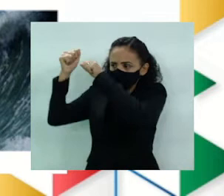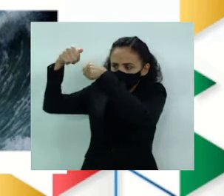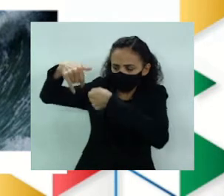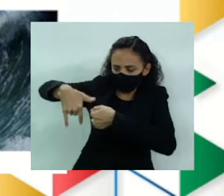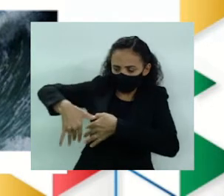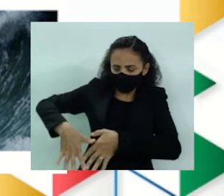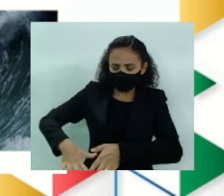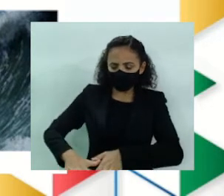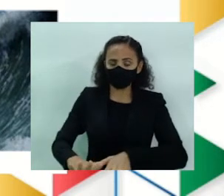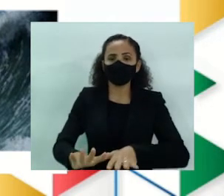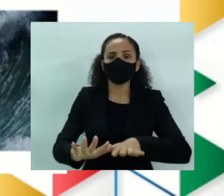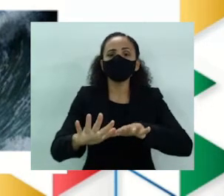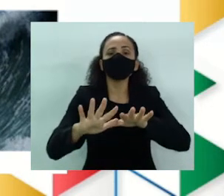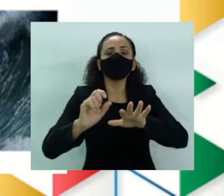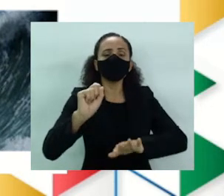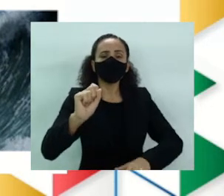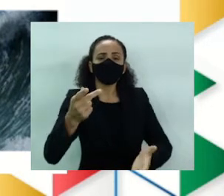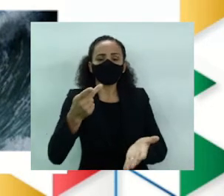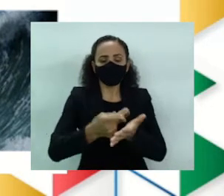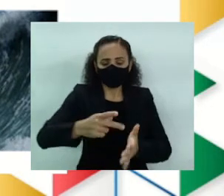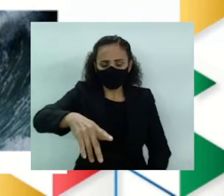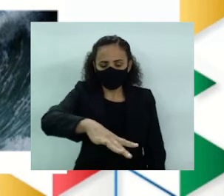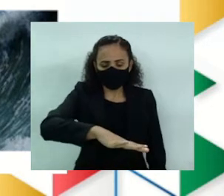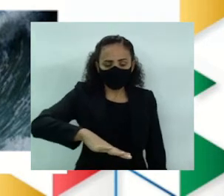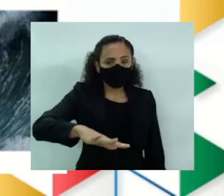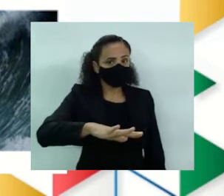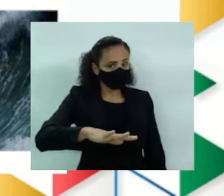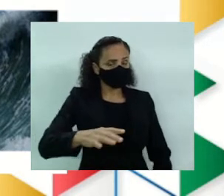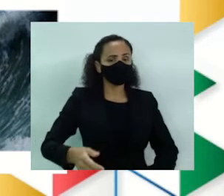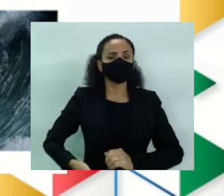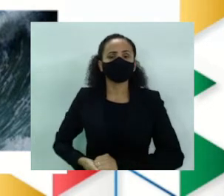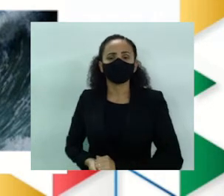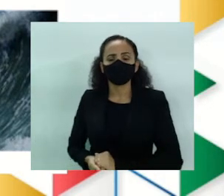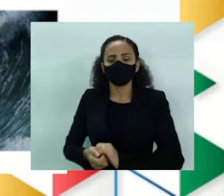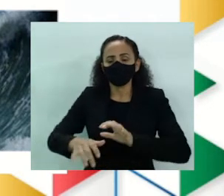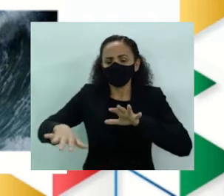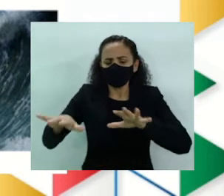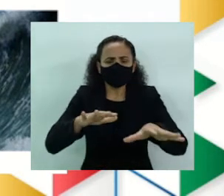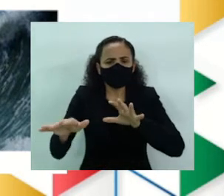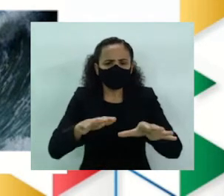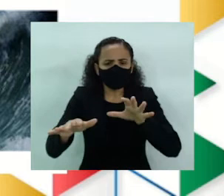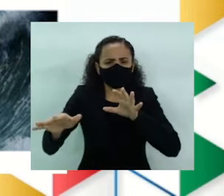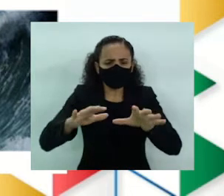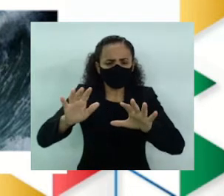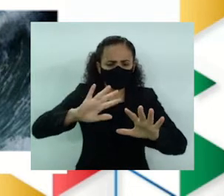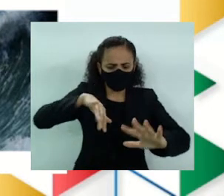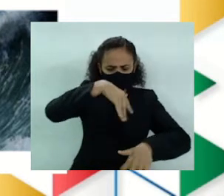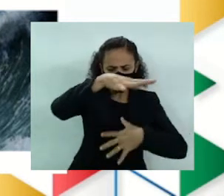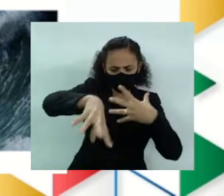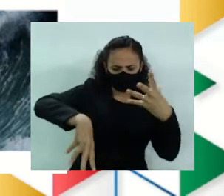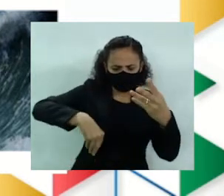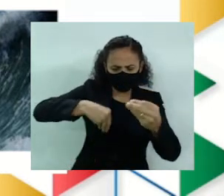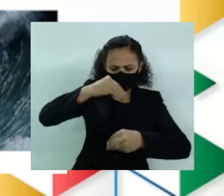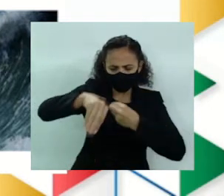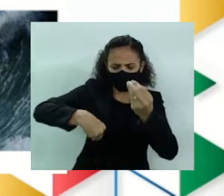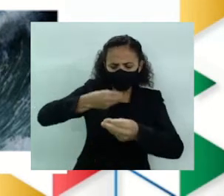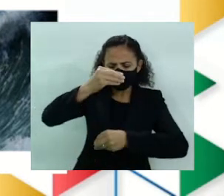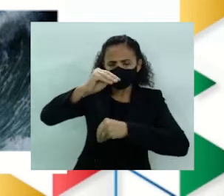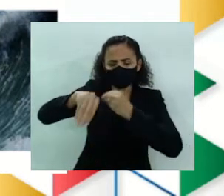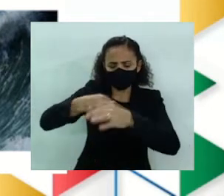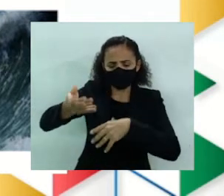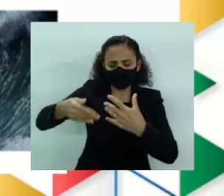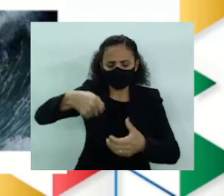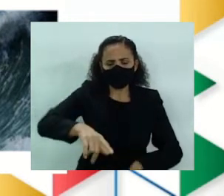dos deslocamentos de gases no interior da Terra. Os maremotos ou tsunamis são os terremotos que acontecem dentro